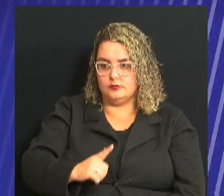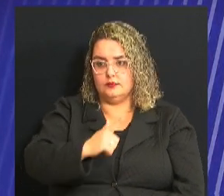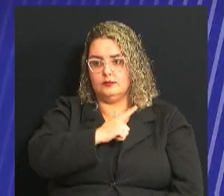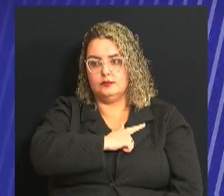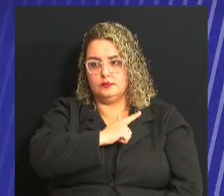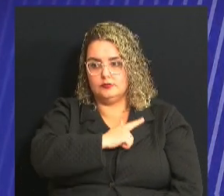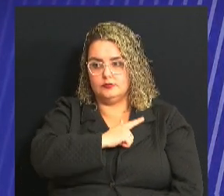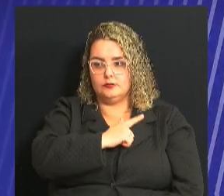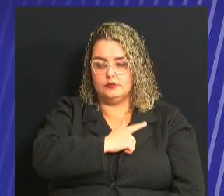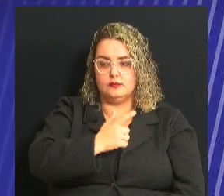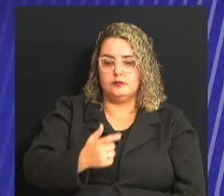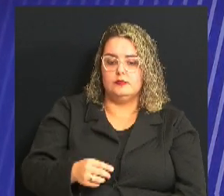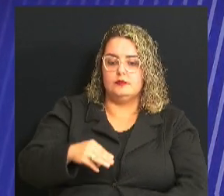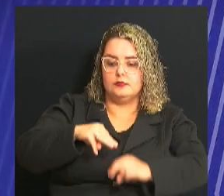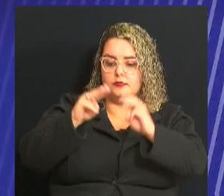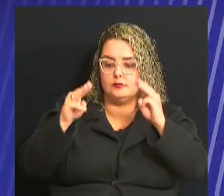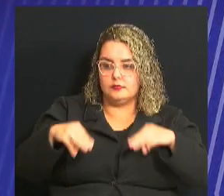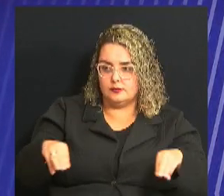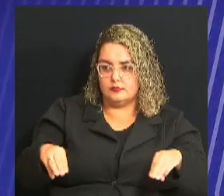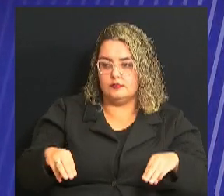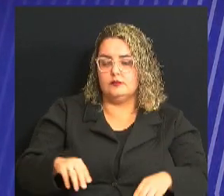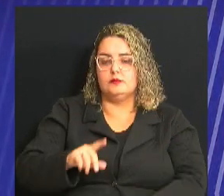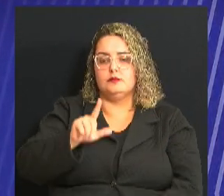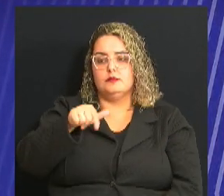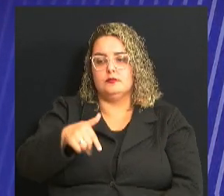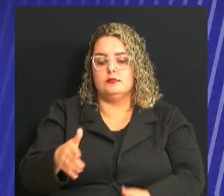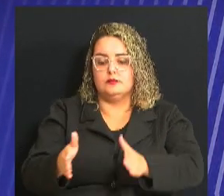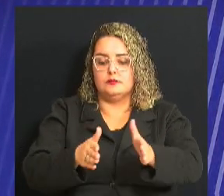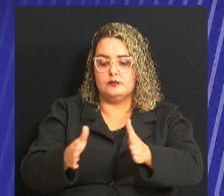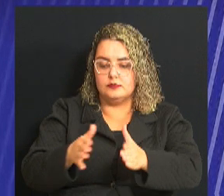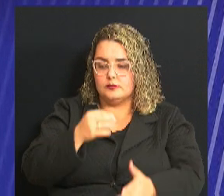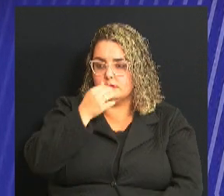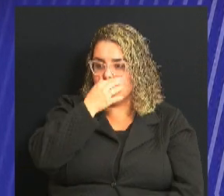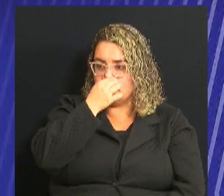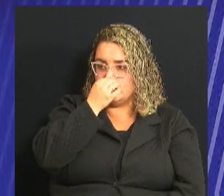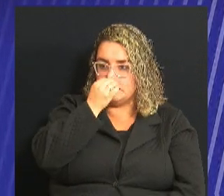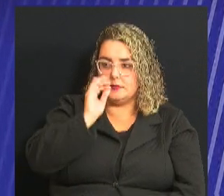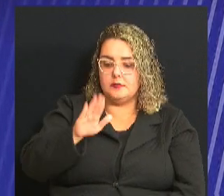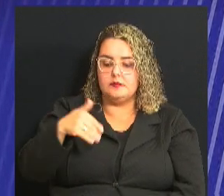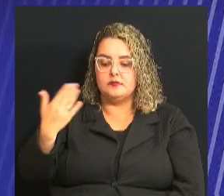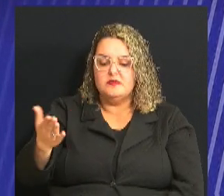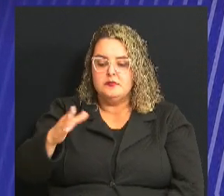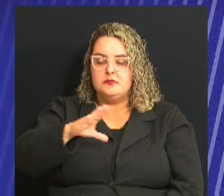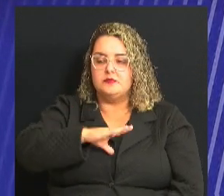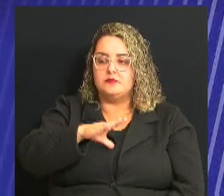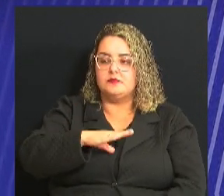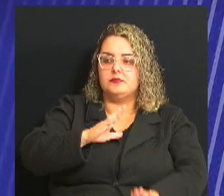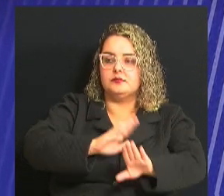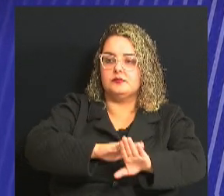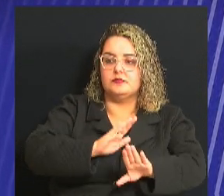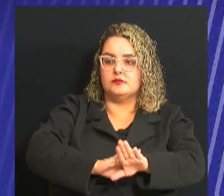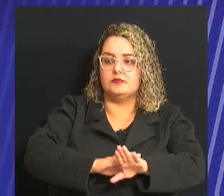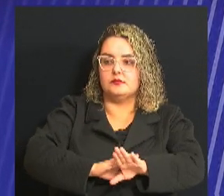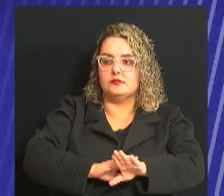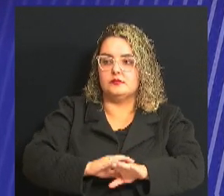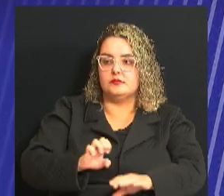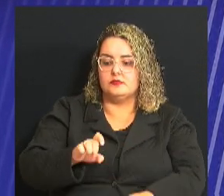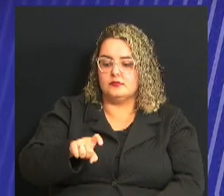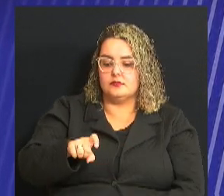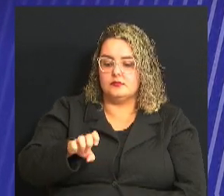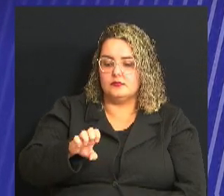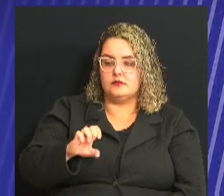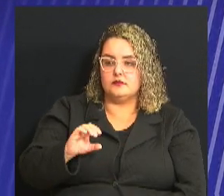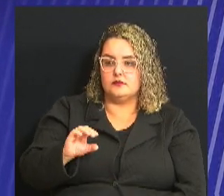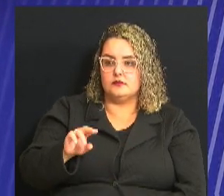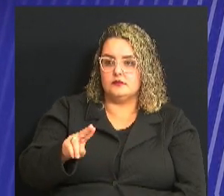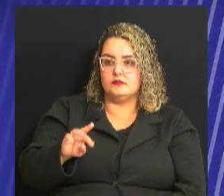Clube. Depois de um período fora da cidade, quando atuou como executivo do Magazine